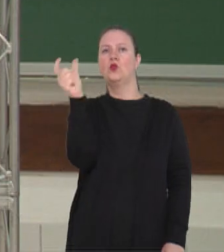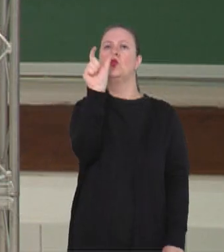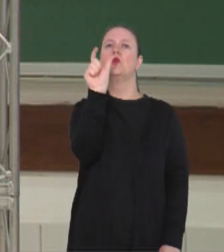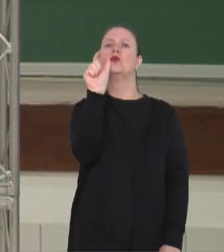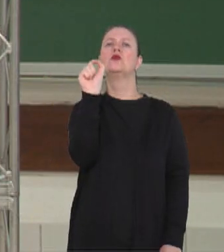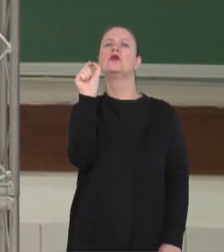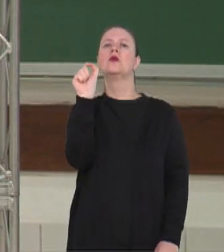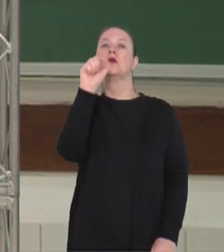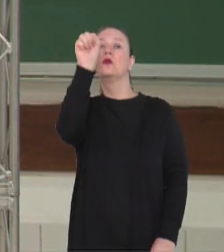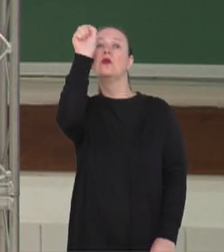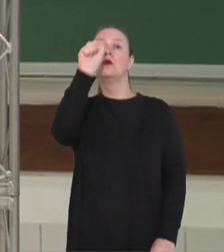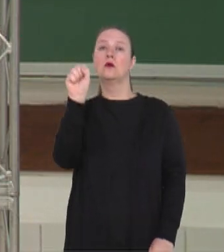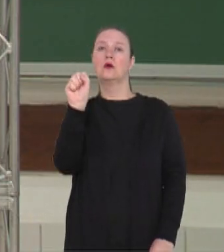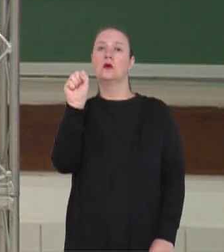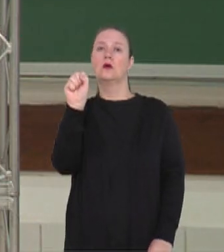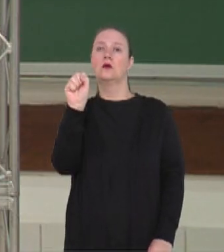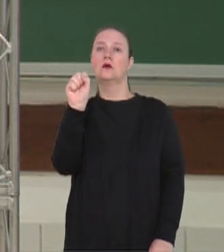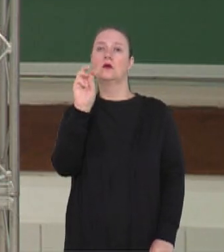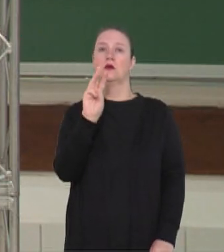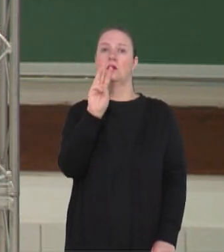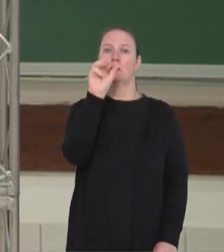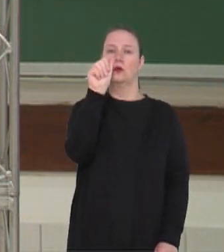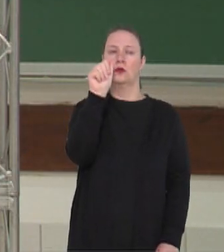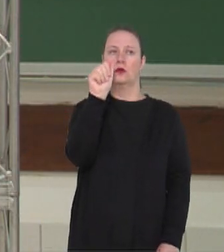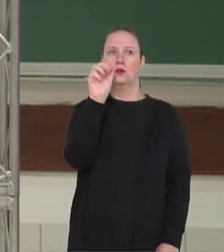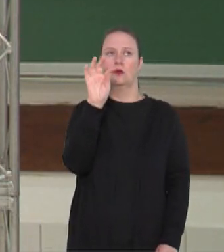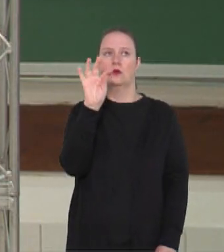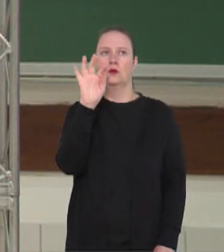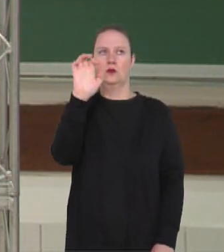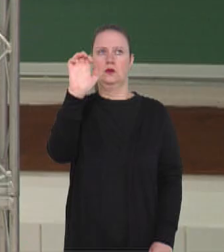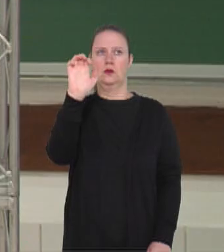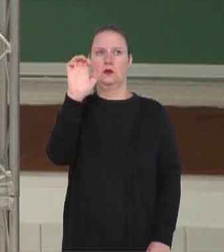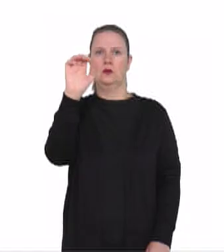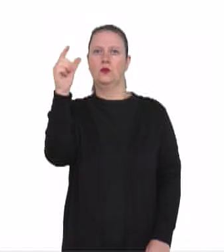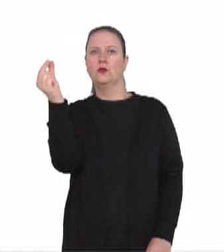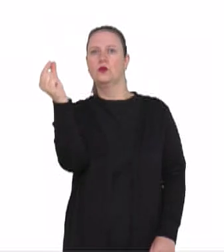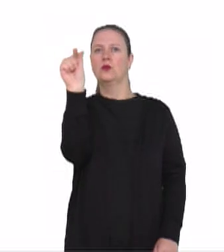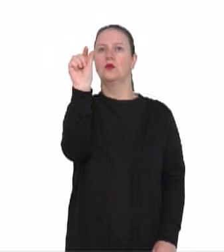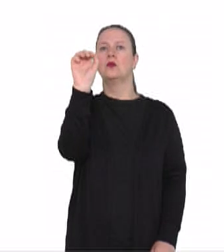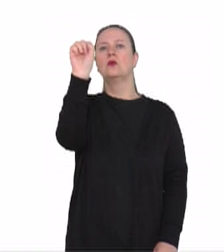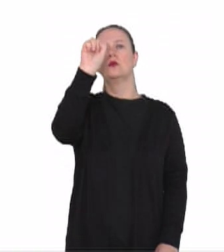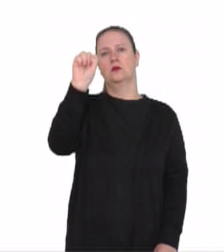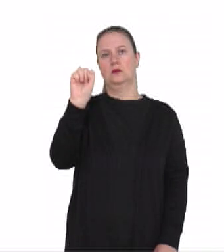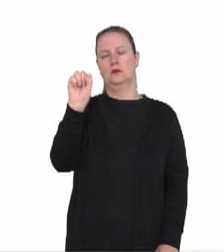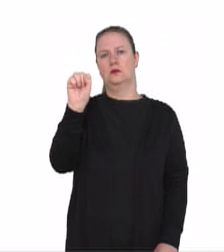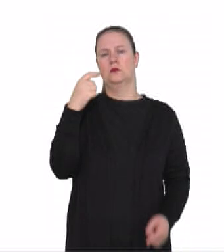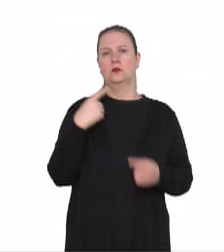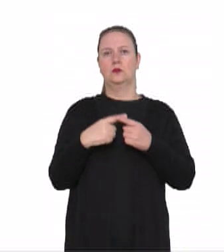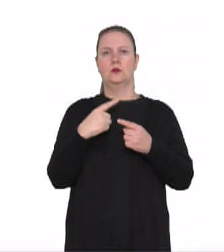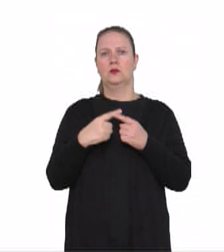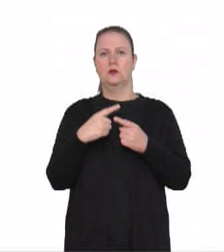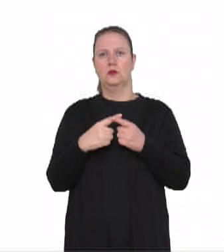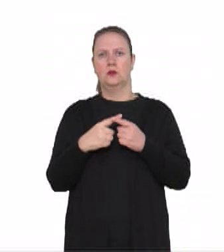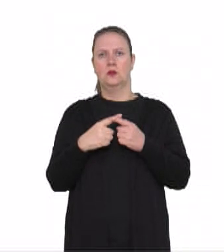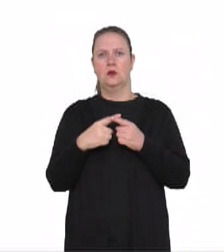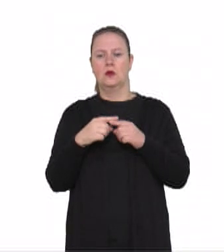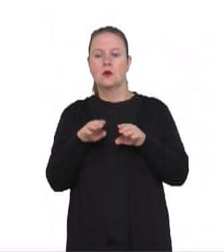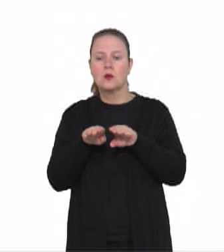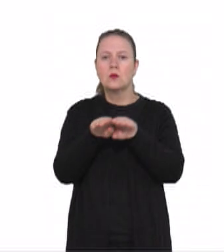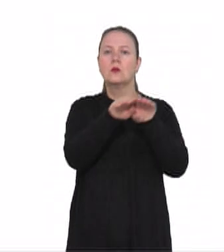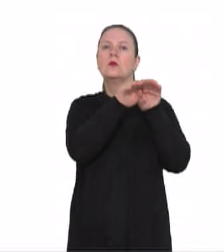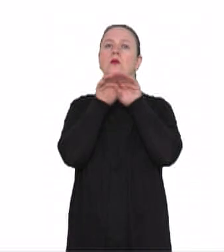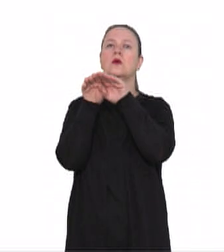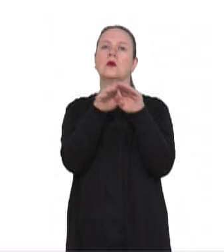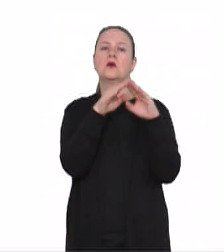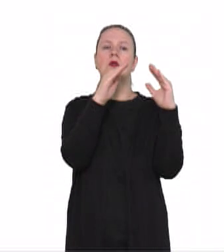no final do verbo waste. Por que a gente acrescentou esse S? Porque está falando do average household, da média das casas.